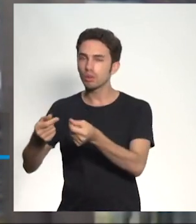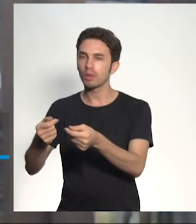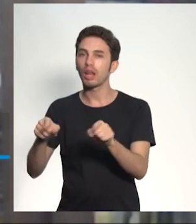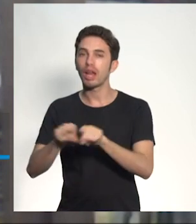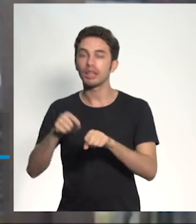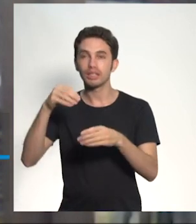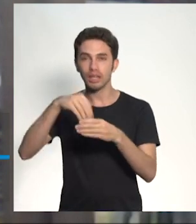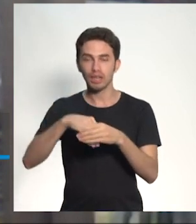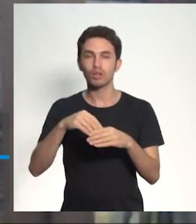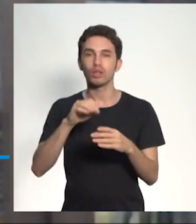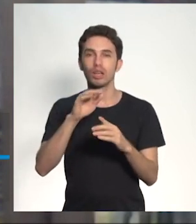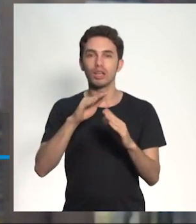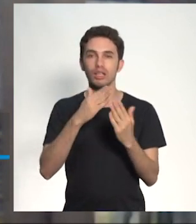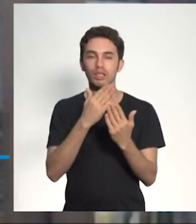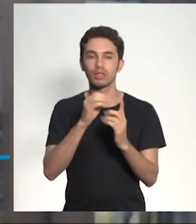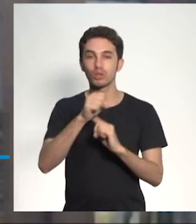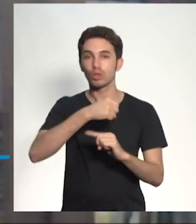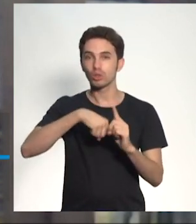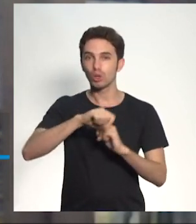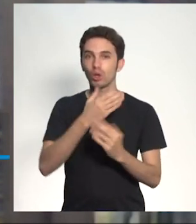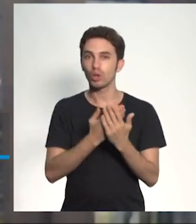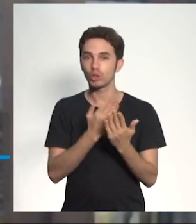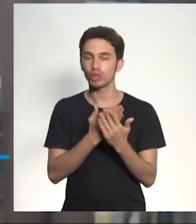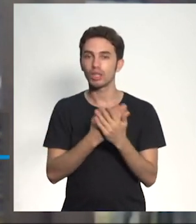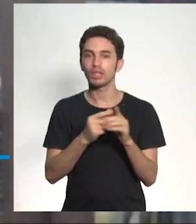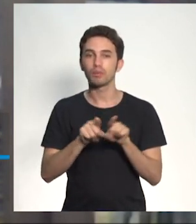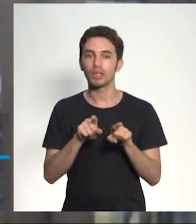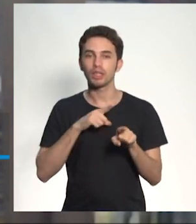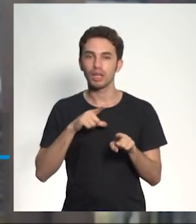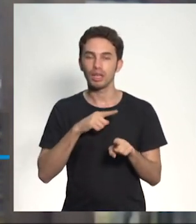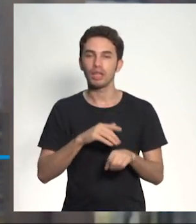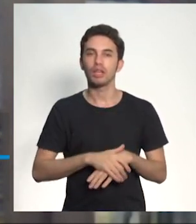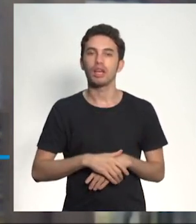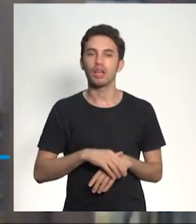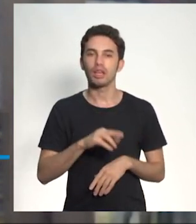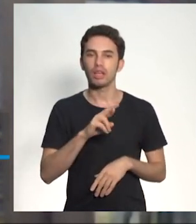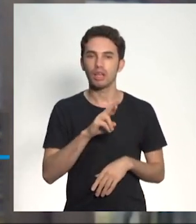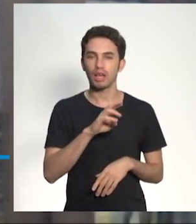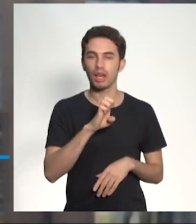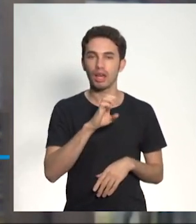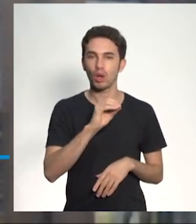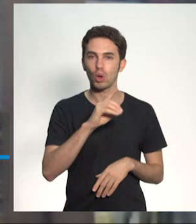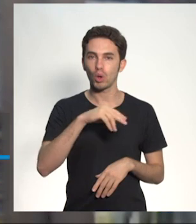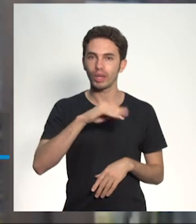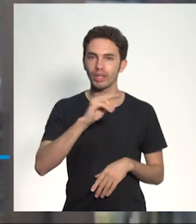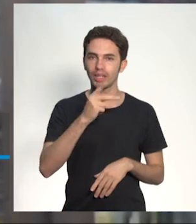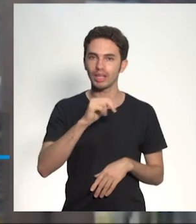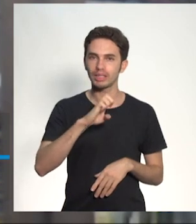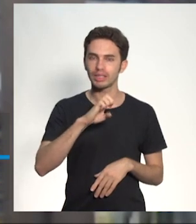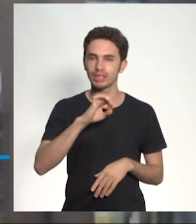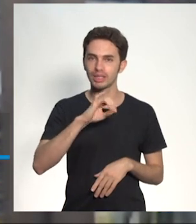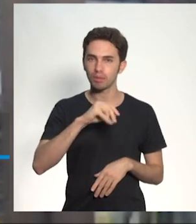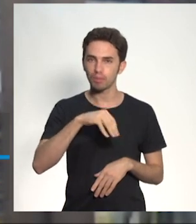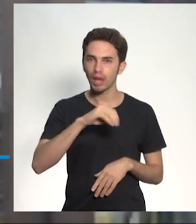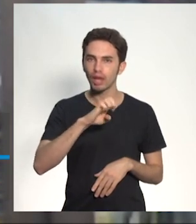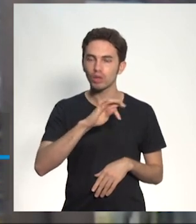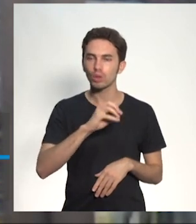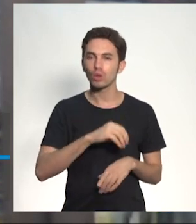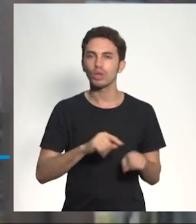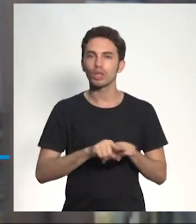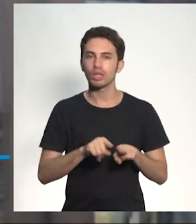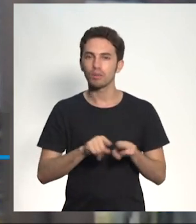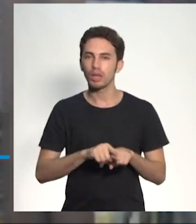os movimentos sociais por redistribuição e os movimentos sociais por reconhecimento. Né? Os movimentos sociais